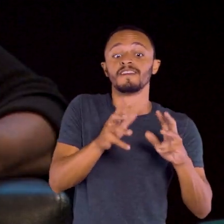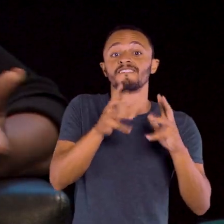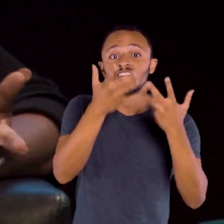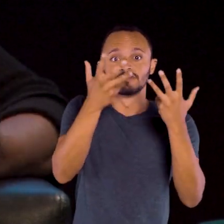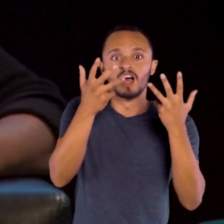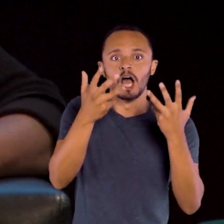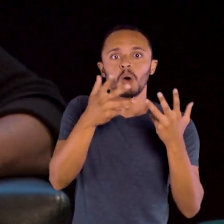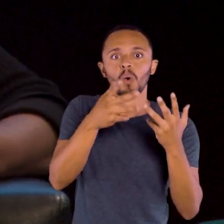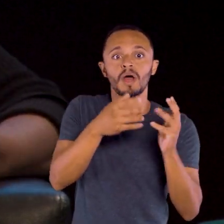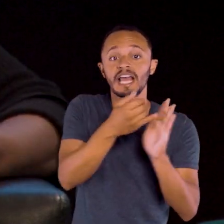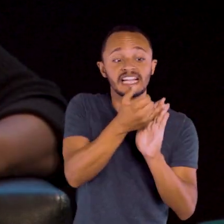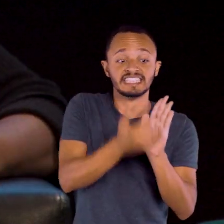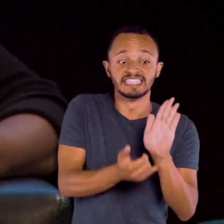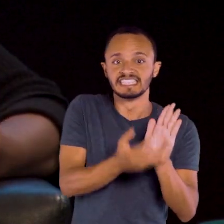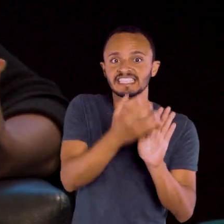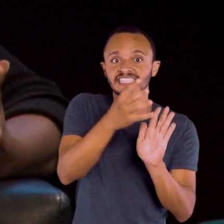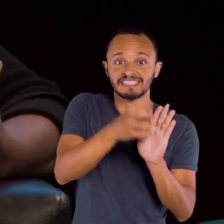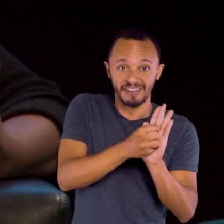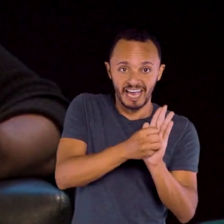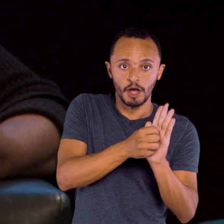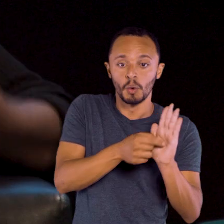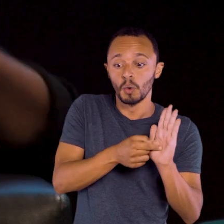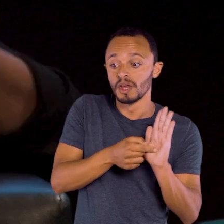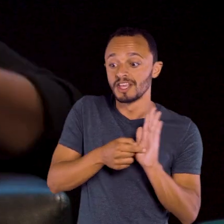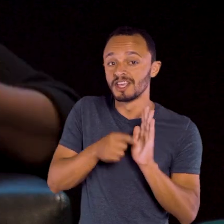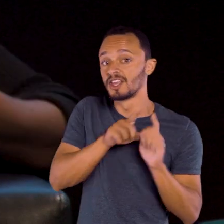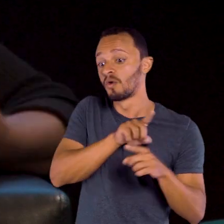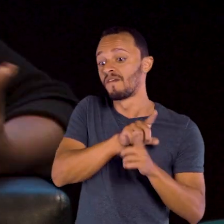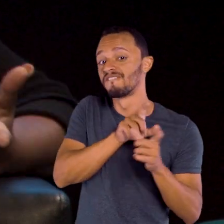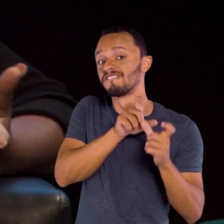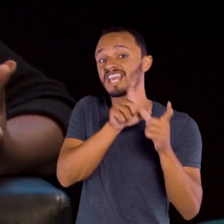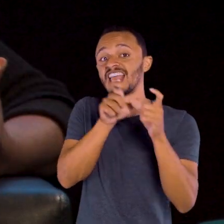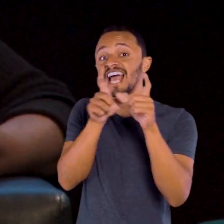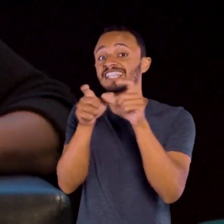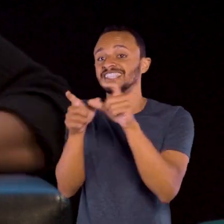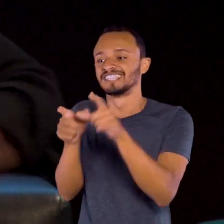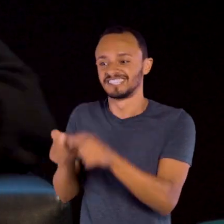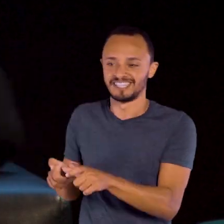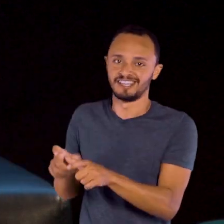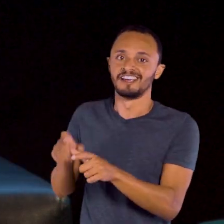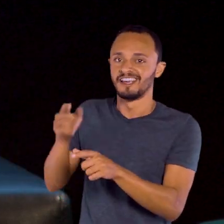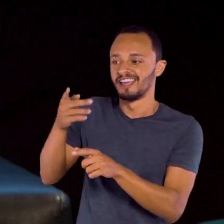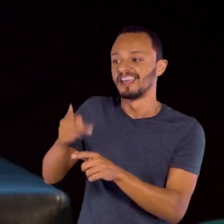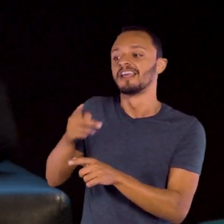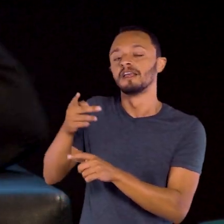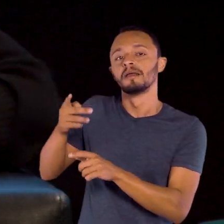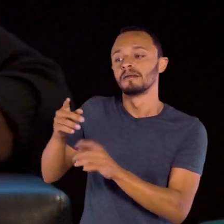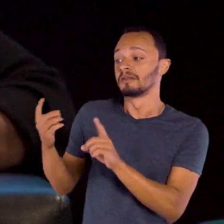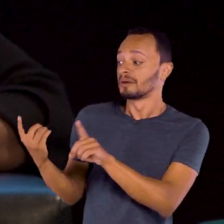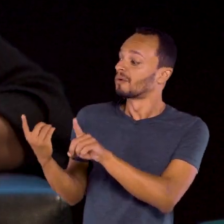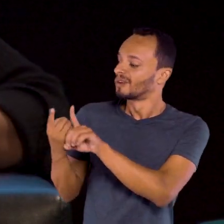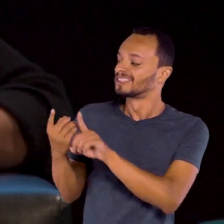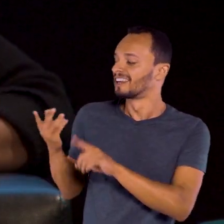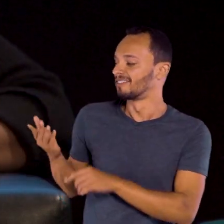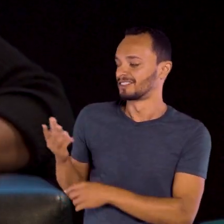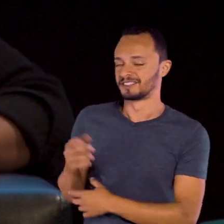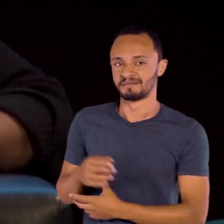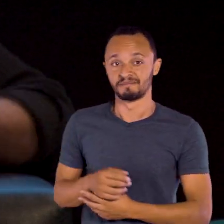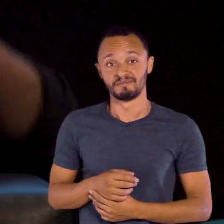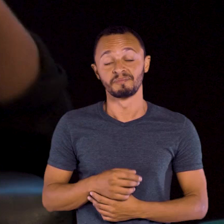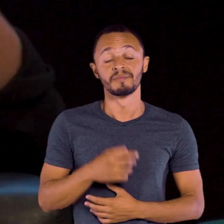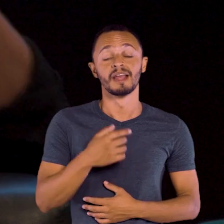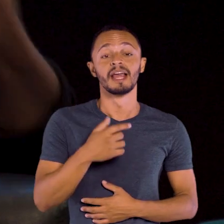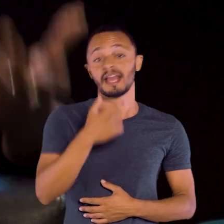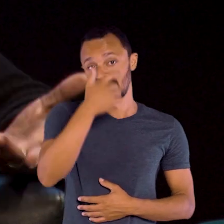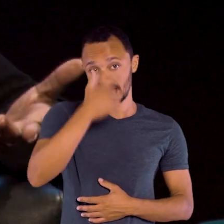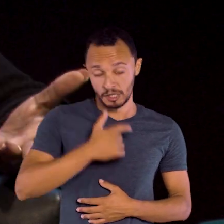festival e foi muito legal, uma experiência muito importante para mim. Então, quem é Eliana Alves Cruz desde então, né?